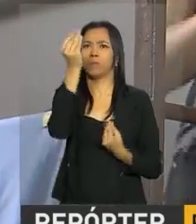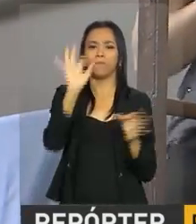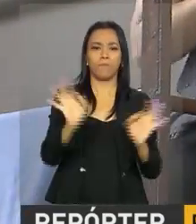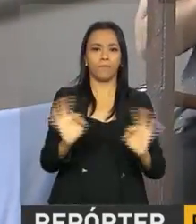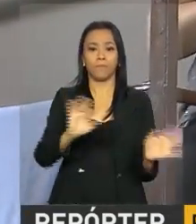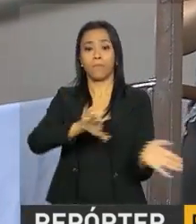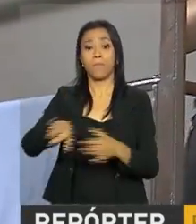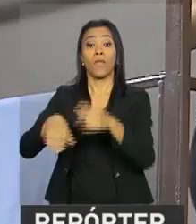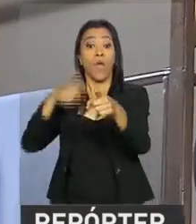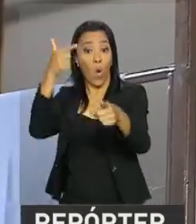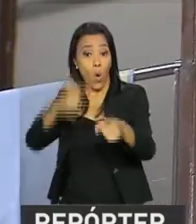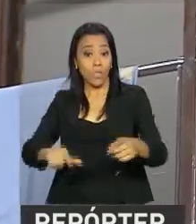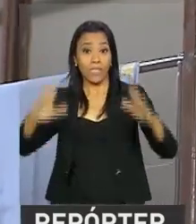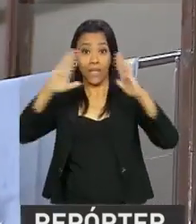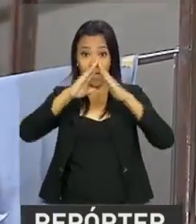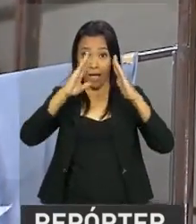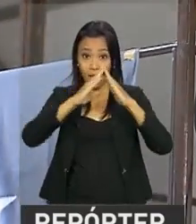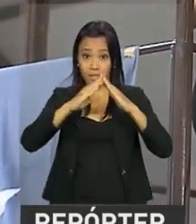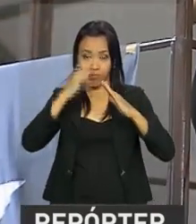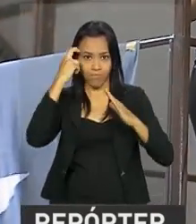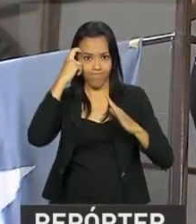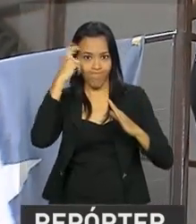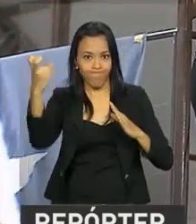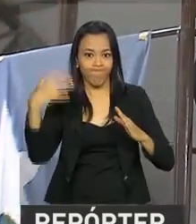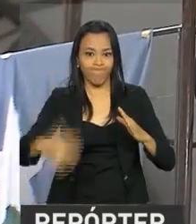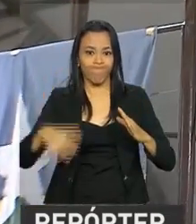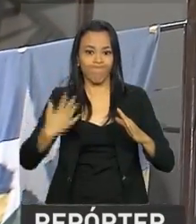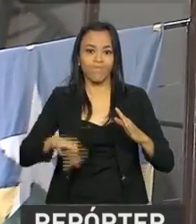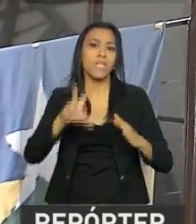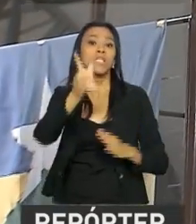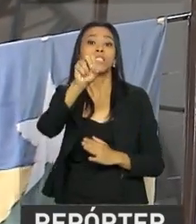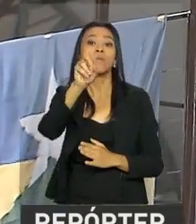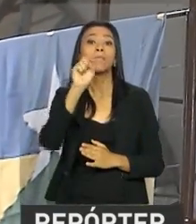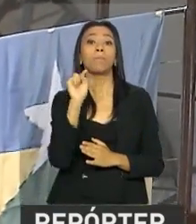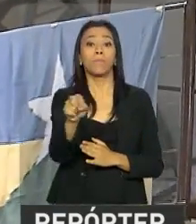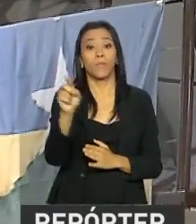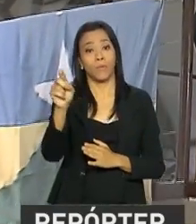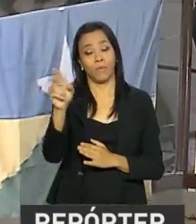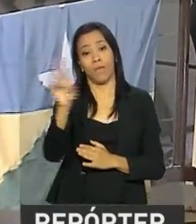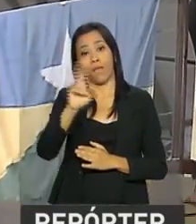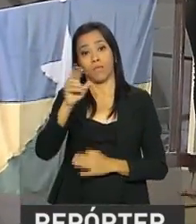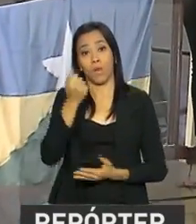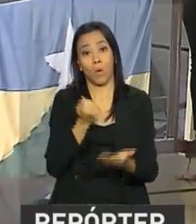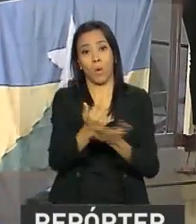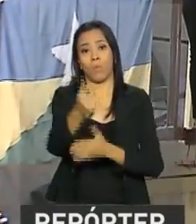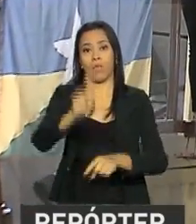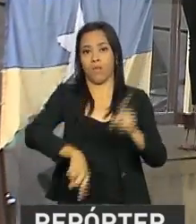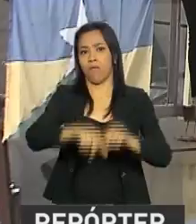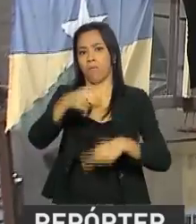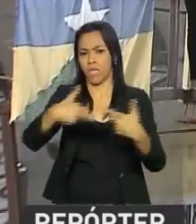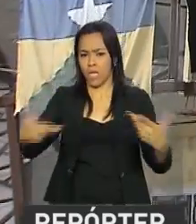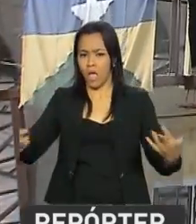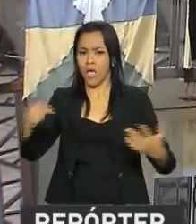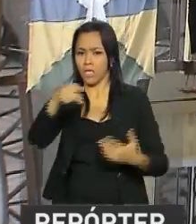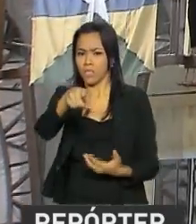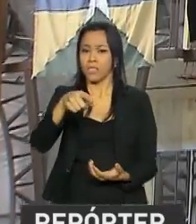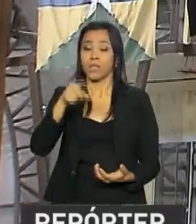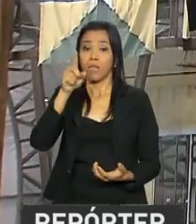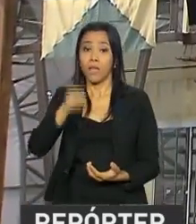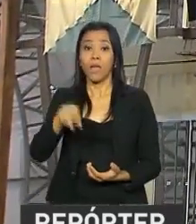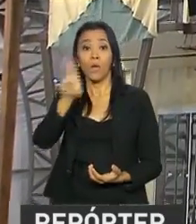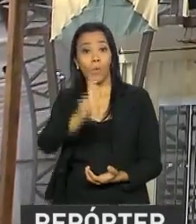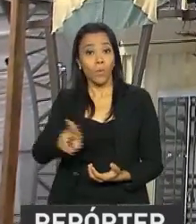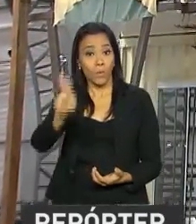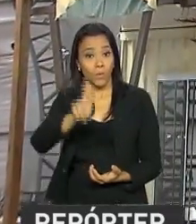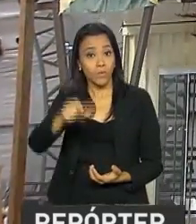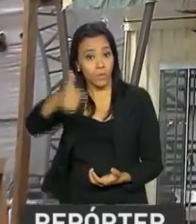casa inteligente. Cada equipe teve R$50 mil para comprar todo o material. Um dos itens obrigatórios é o reuso de